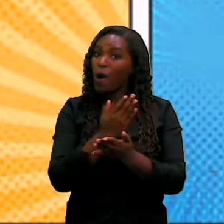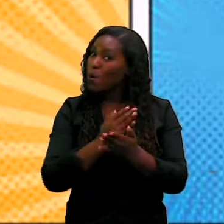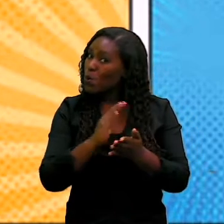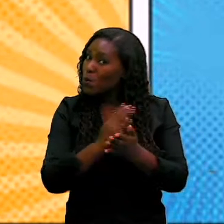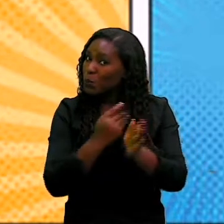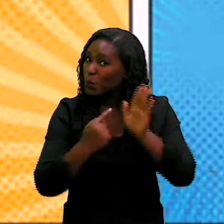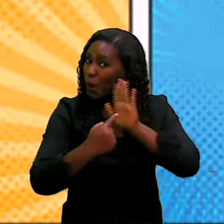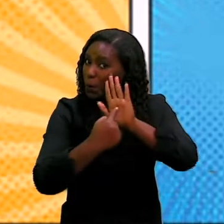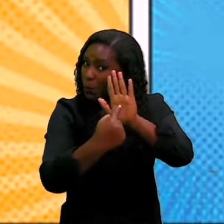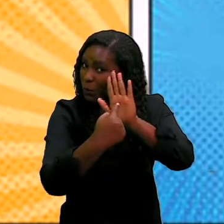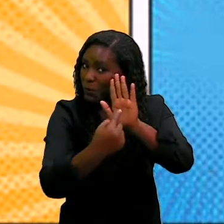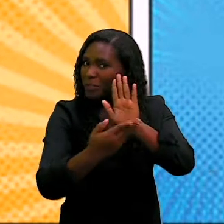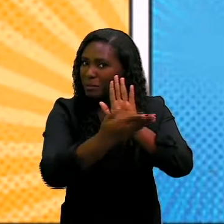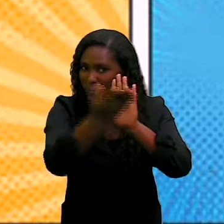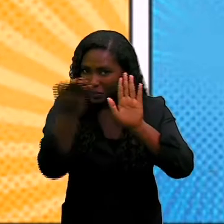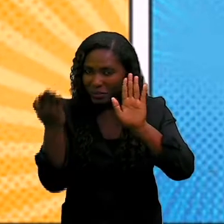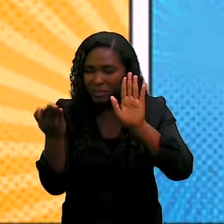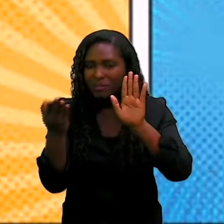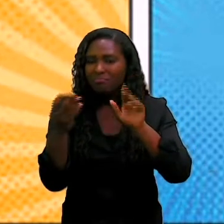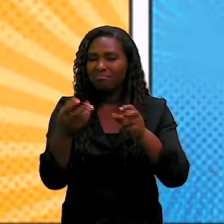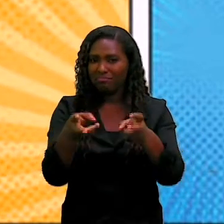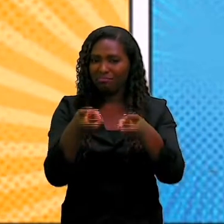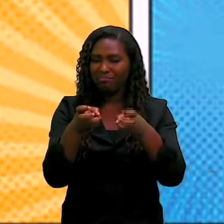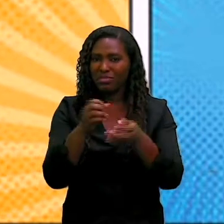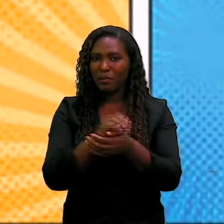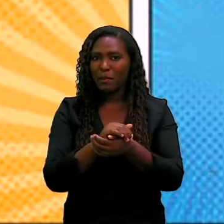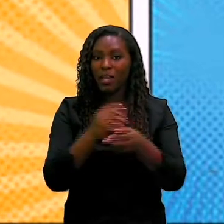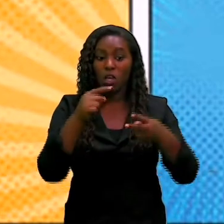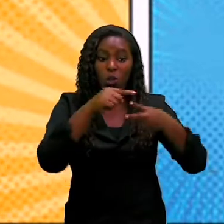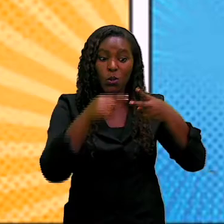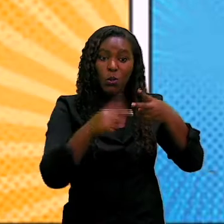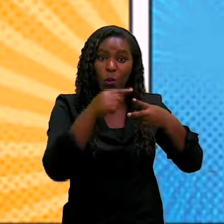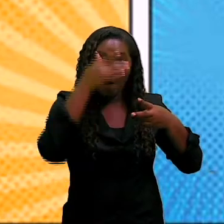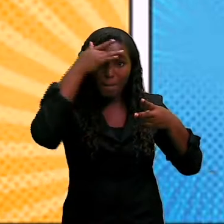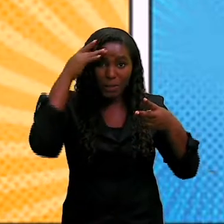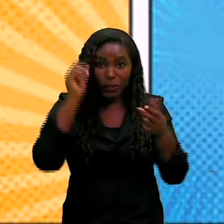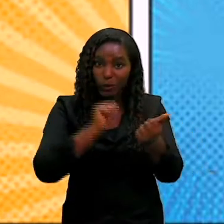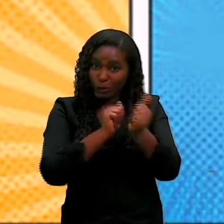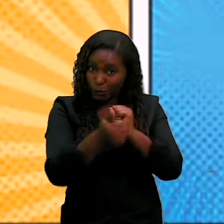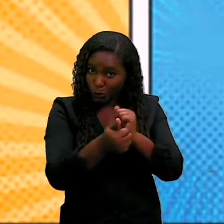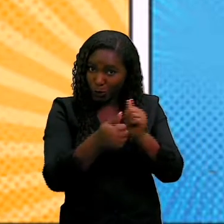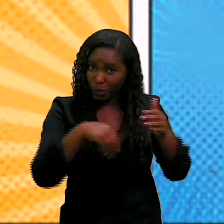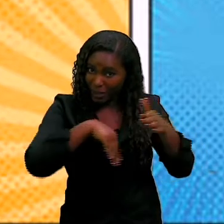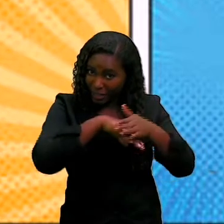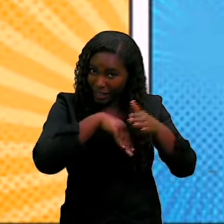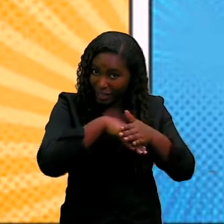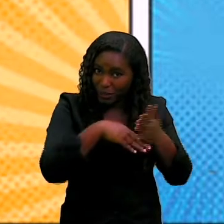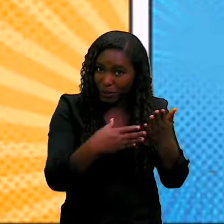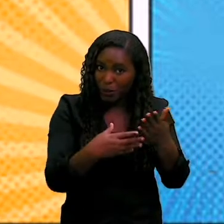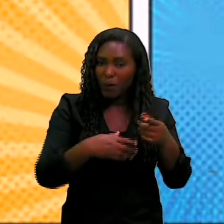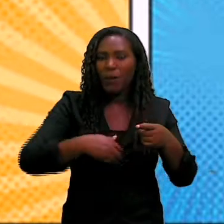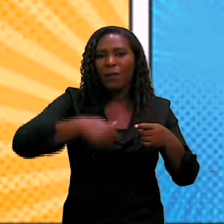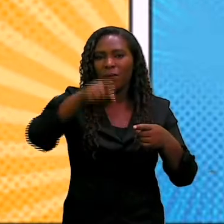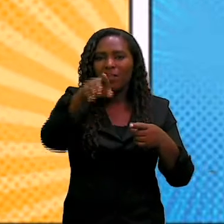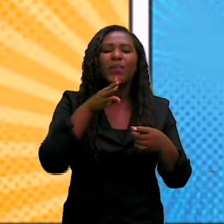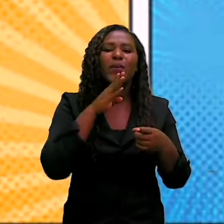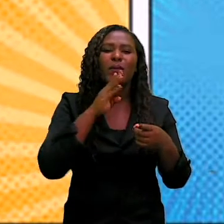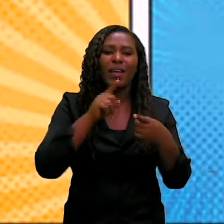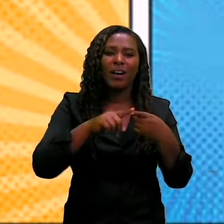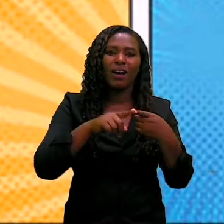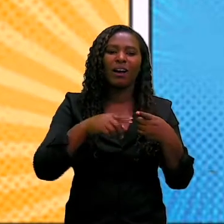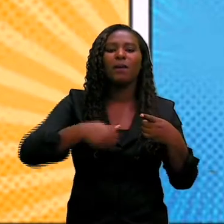para vocês observarem, de dois jogadores que eu tenho certeza que vocês conhecem muito bem. O primeiro é o Ronaldinho